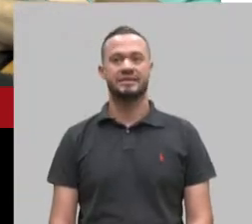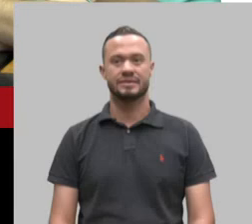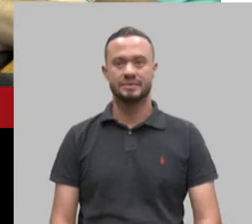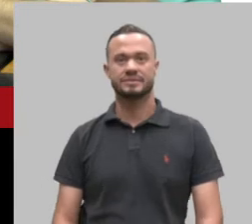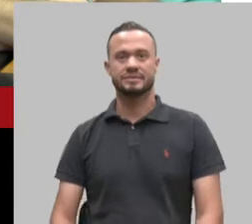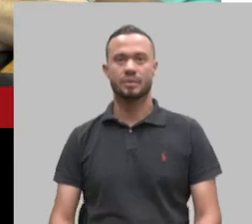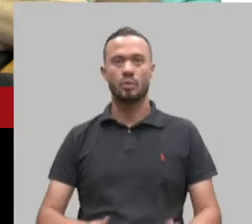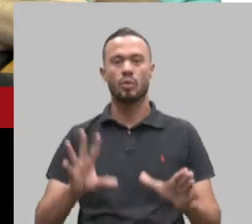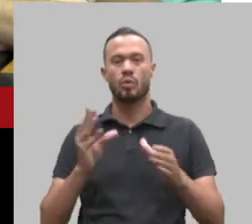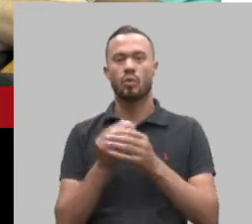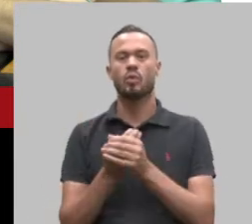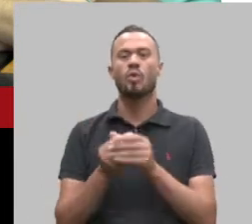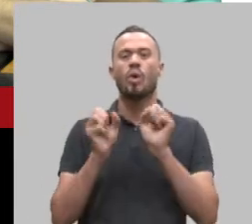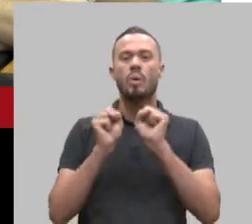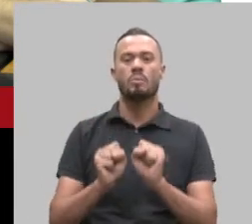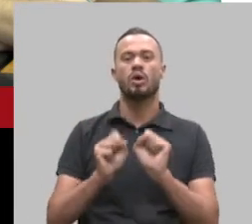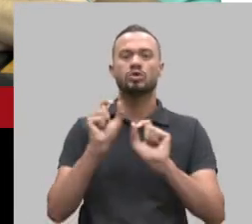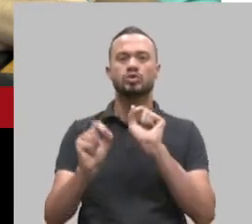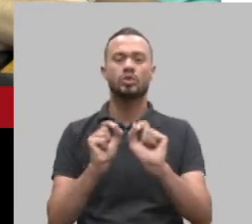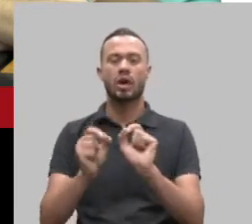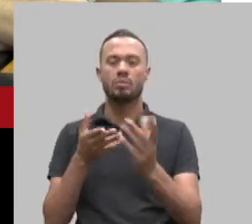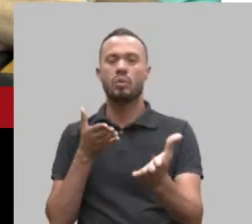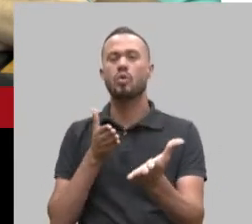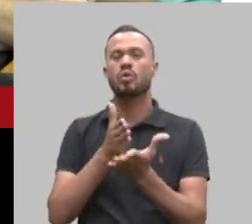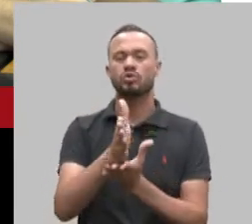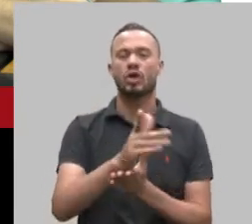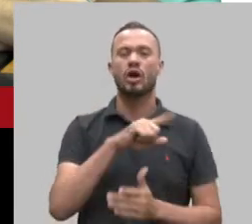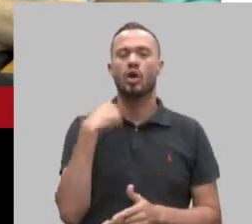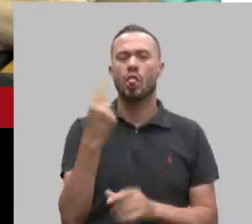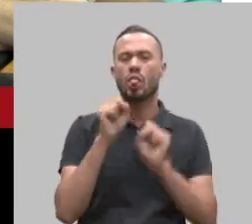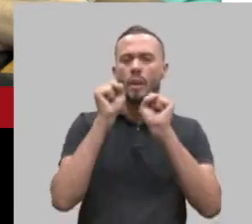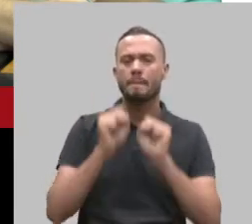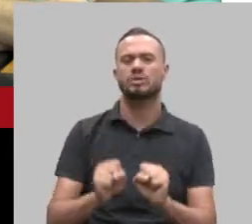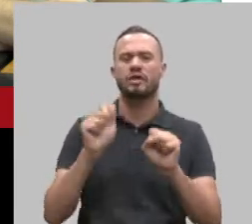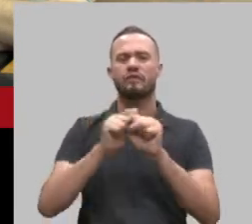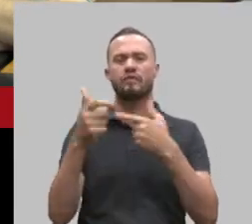possa nós fazer